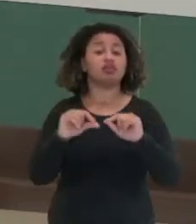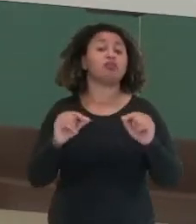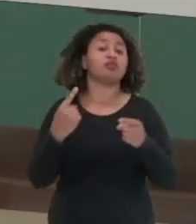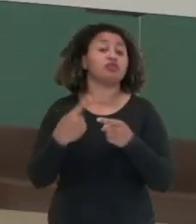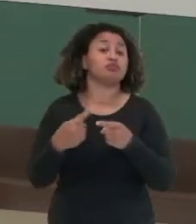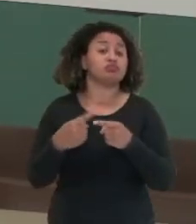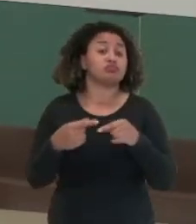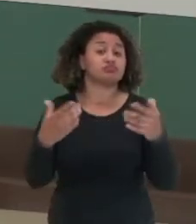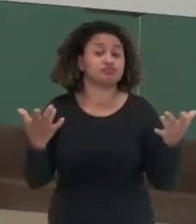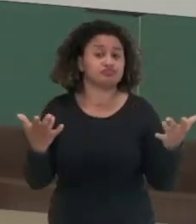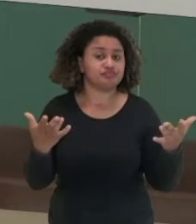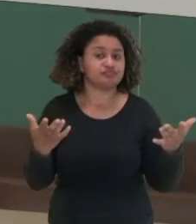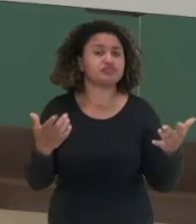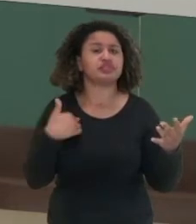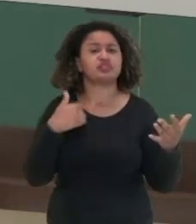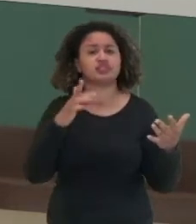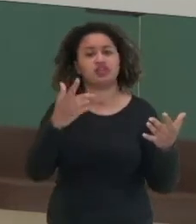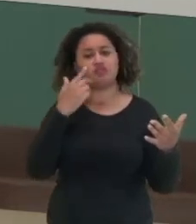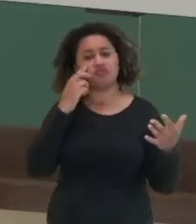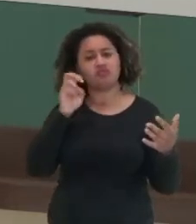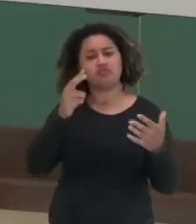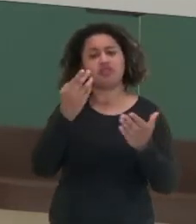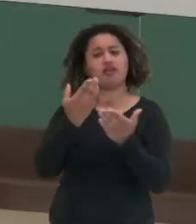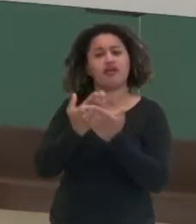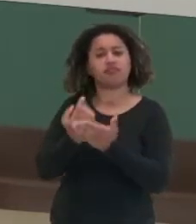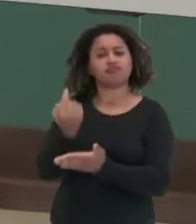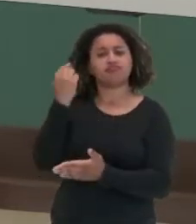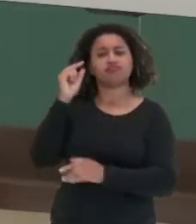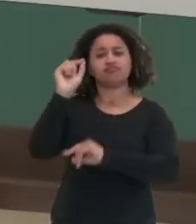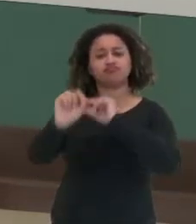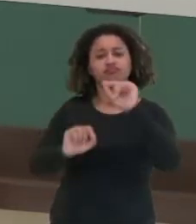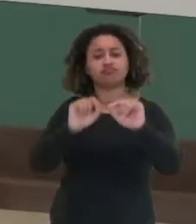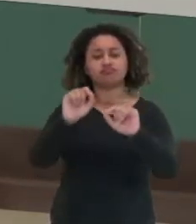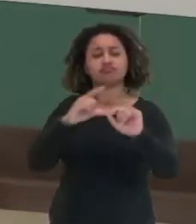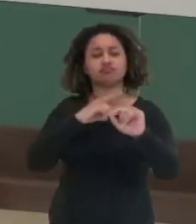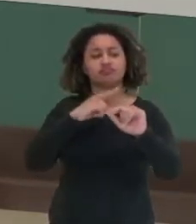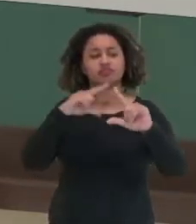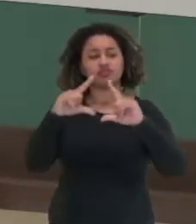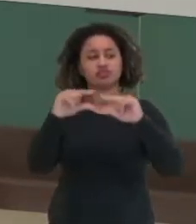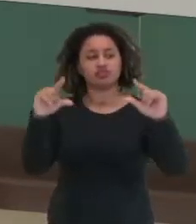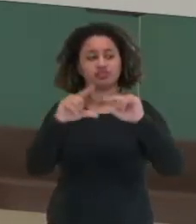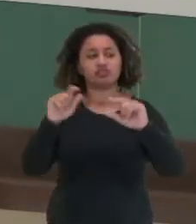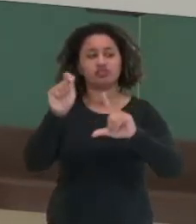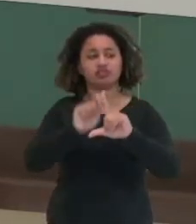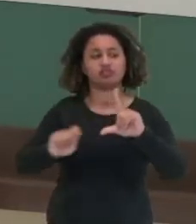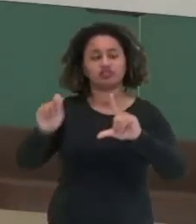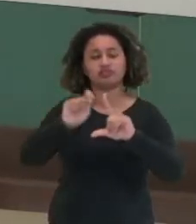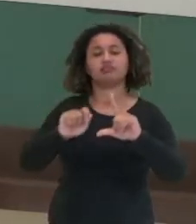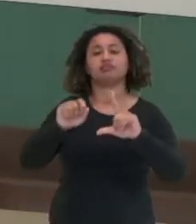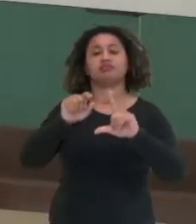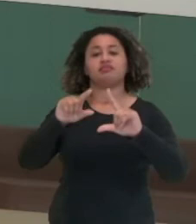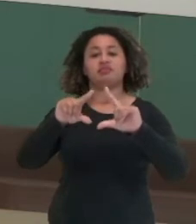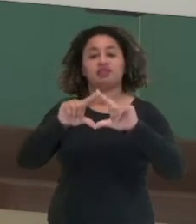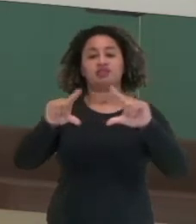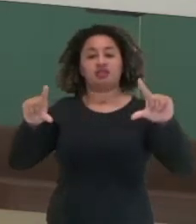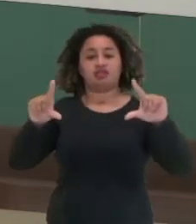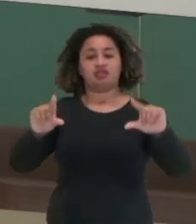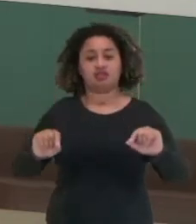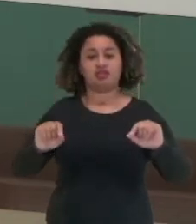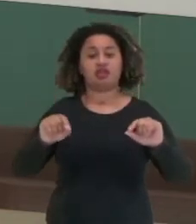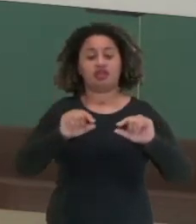Veja, vocês viram em aulas anteriores que a fórmula da área do retângulo é base vezes a